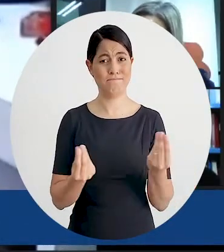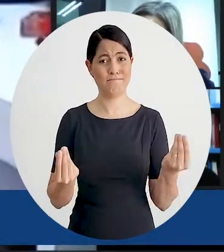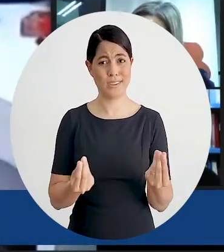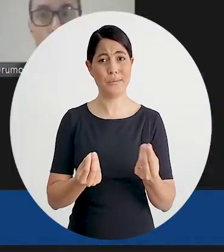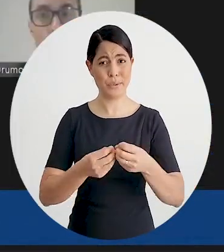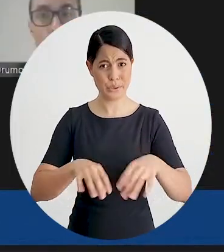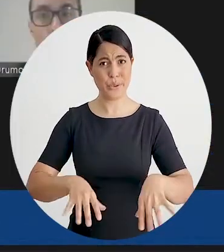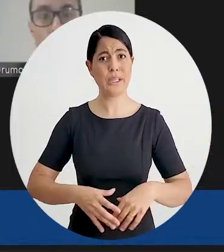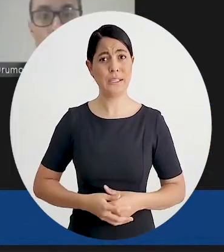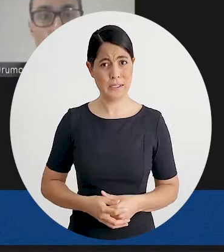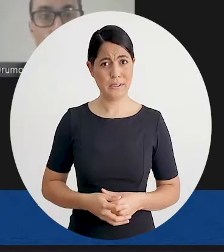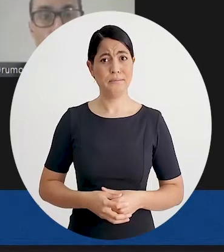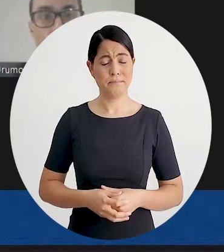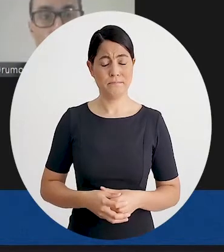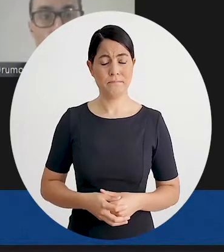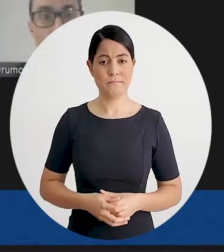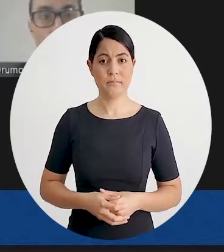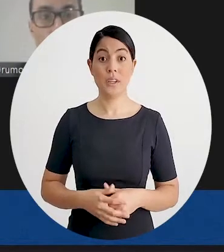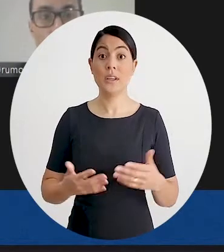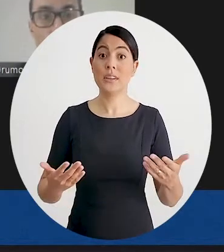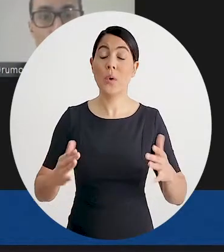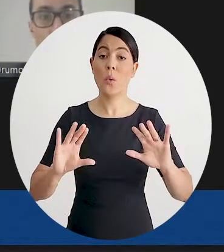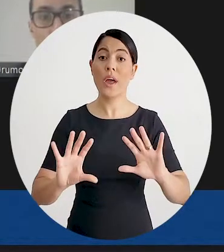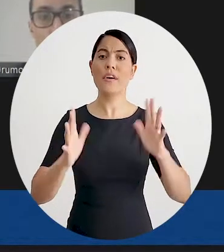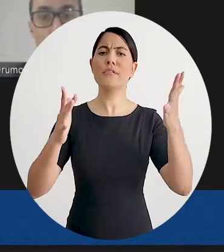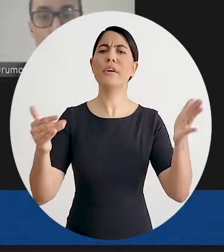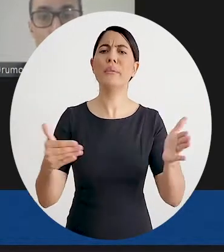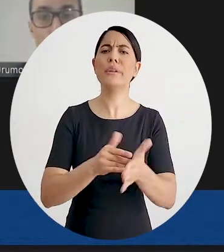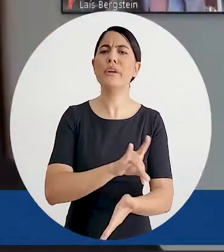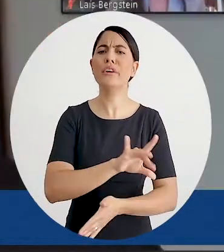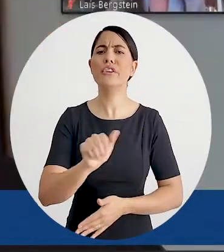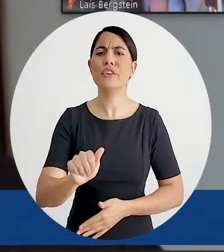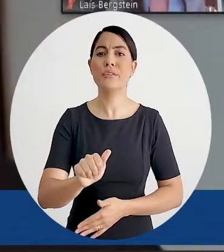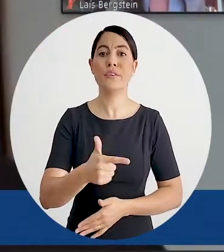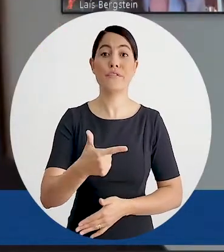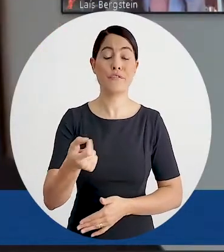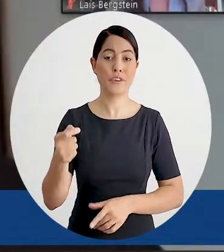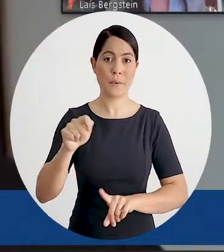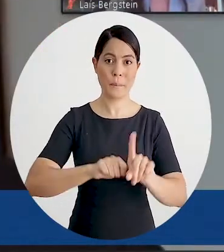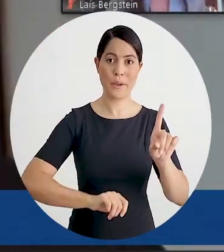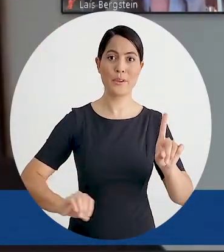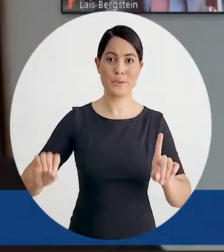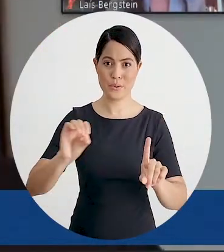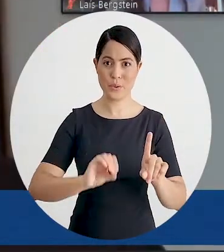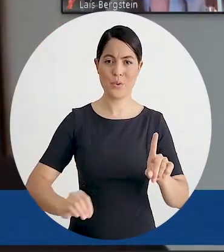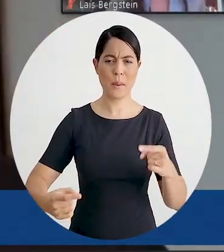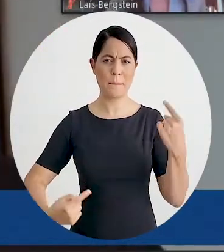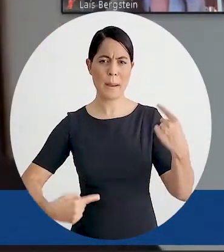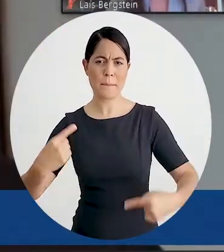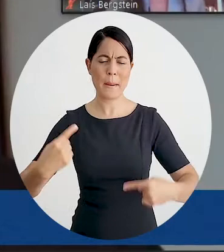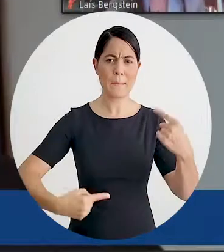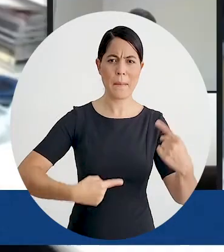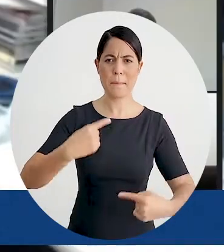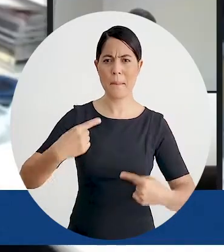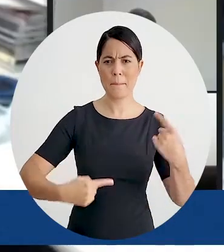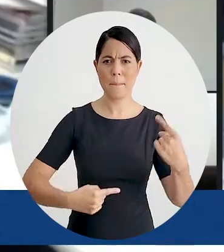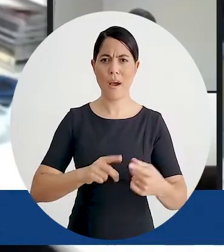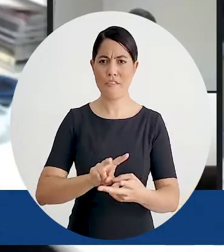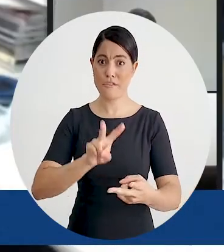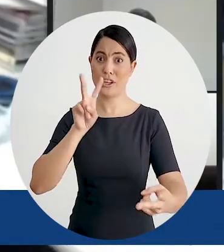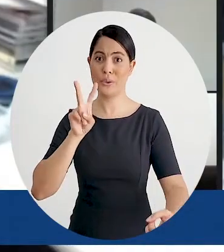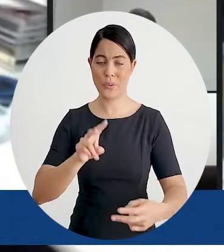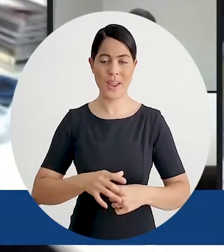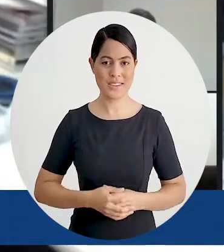defensiva. O evento vai até o dia 20 de outubro, com uma série de atividades virtuais, entre webinars e debates